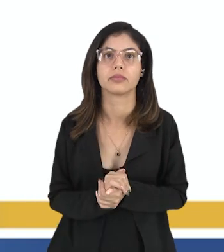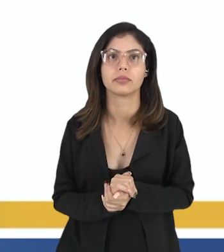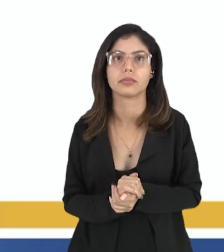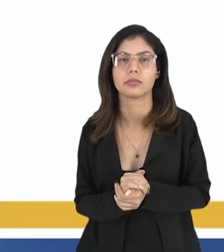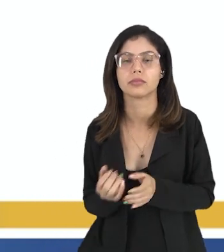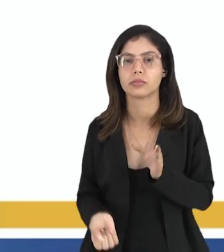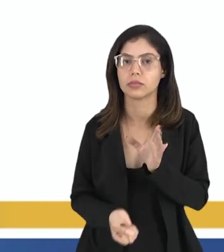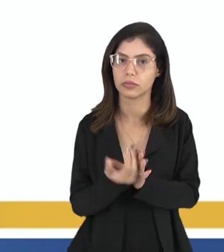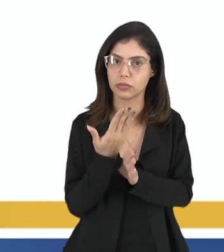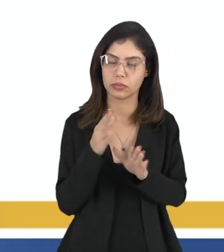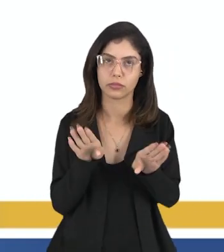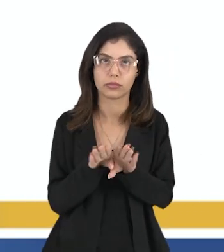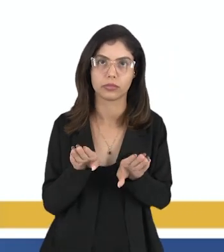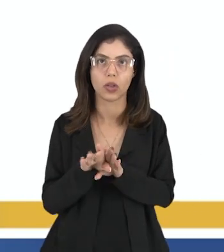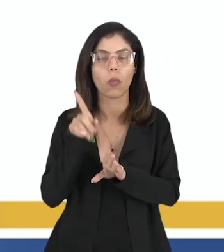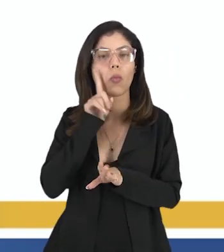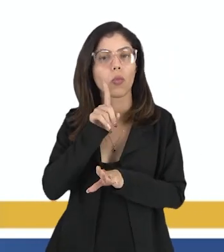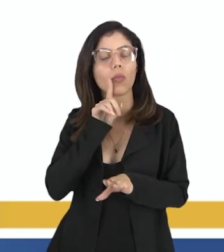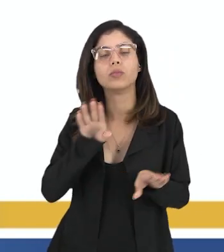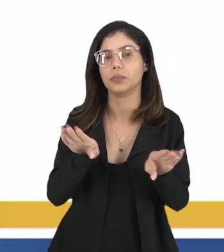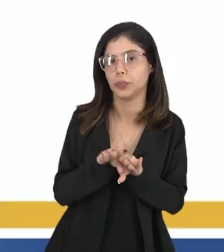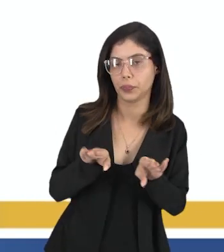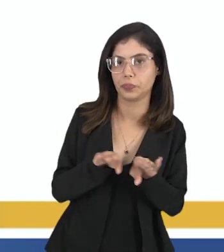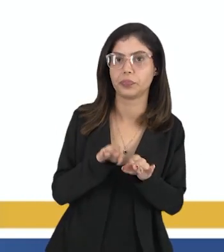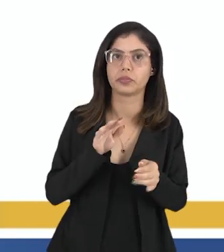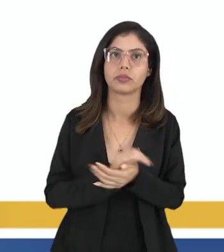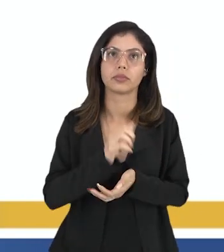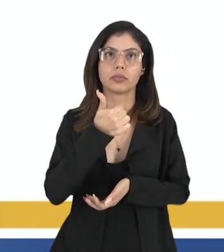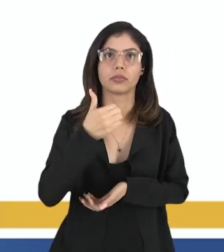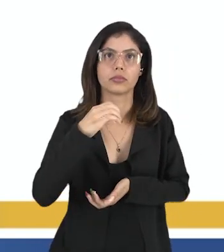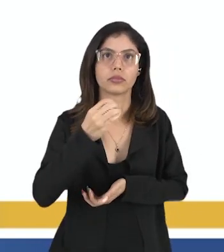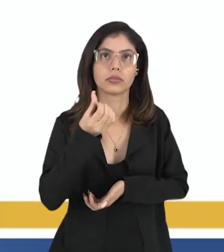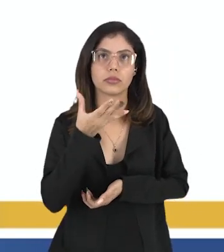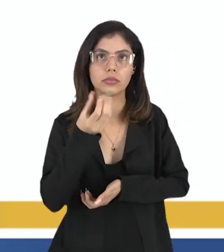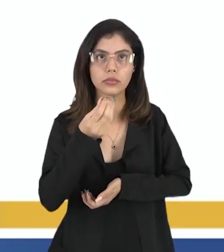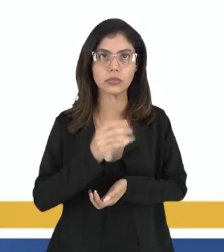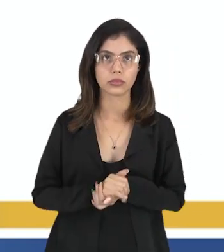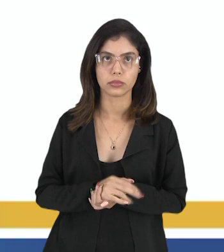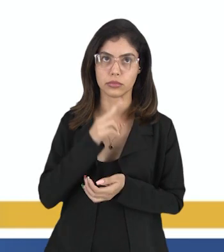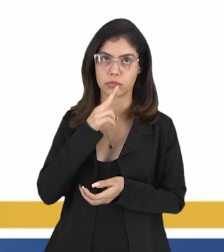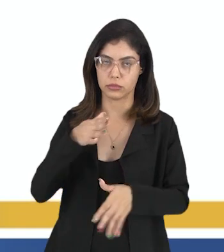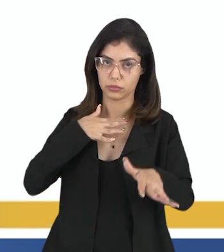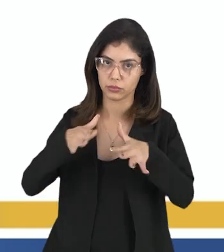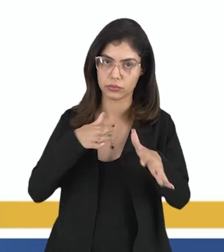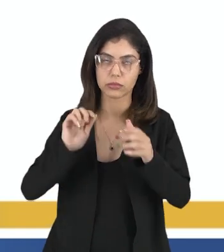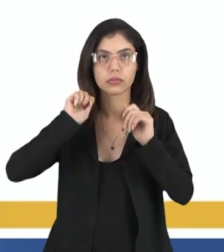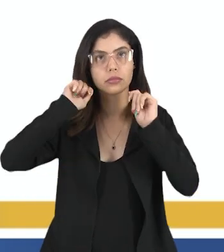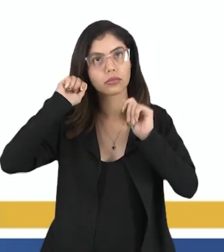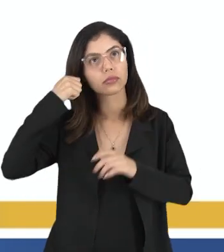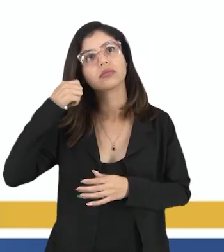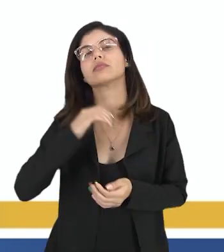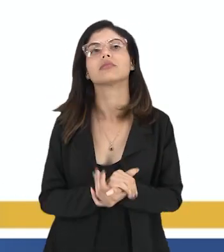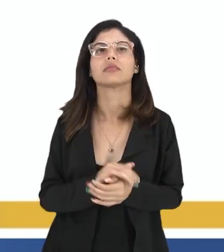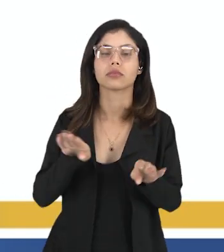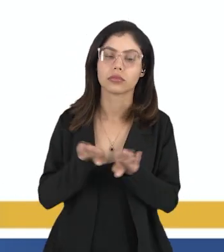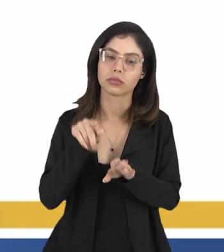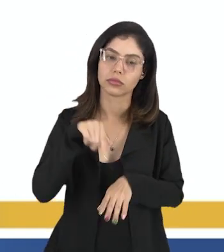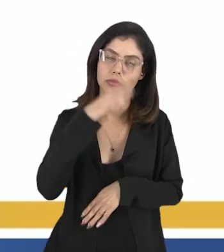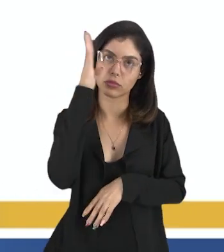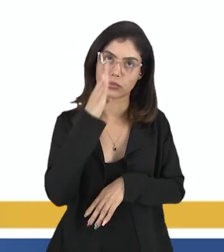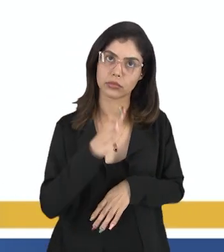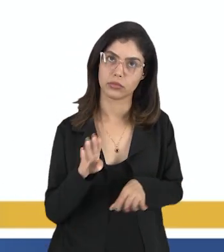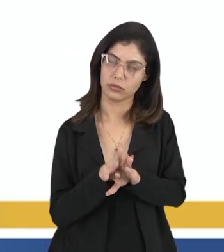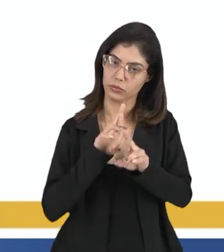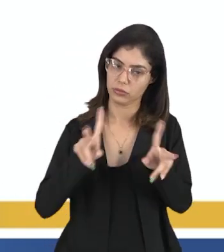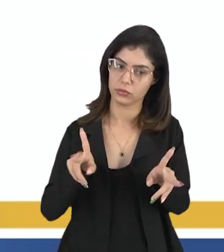Surgiram, então, nos Estados Unidos, em 1960, como resultados das lutas do movimento negro, e aqui no Brasil também não é diferente, tá,